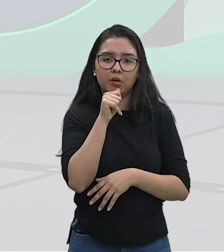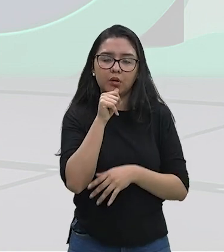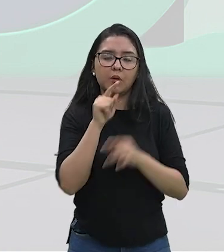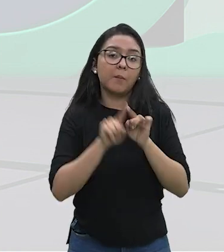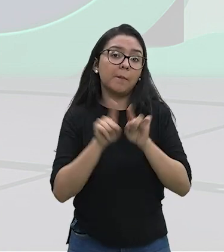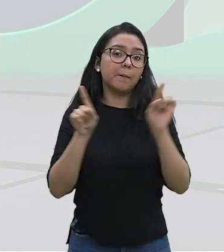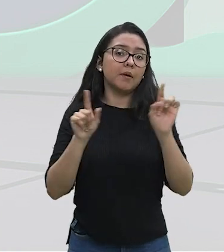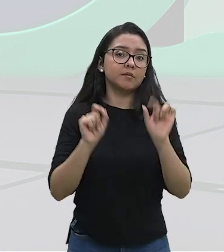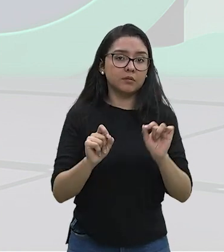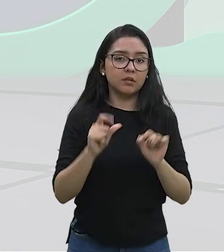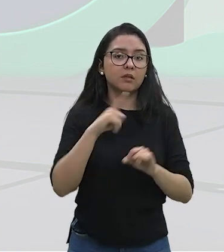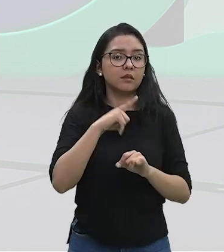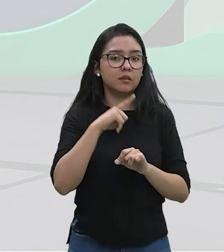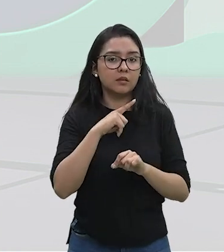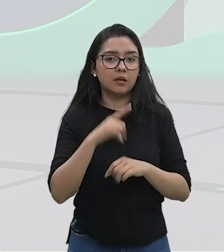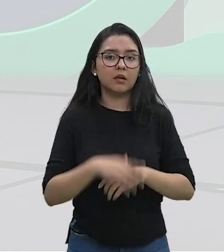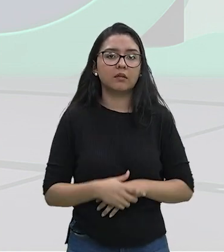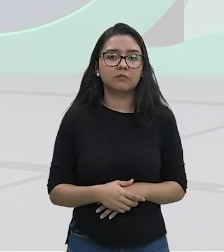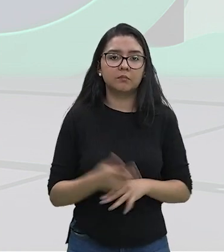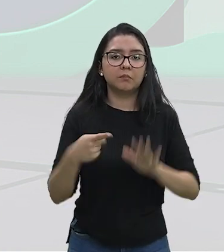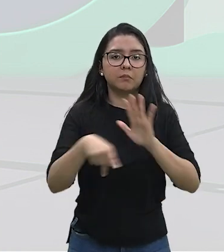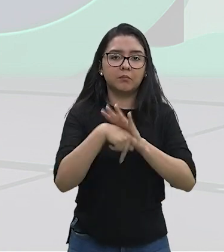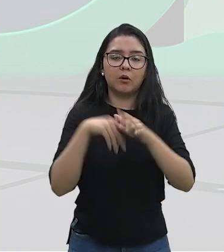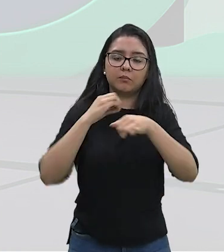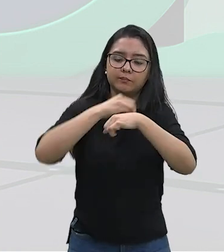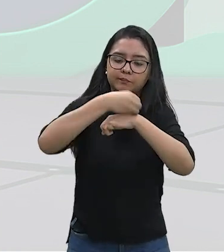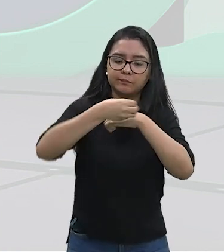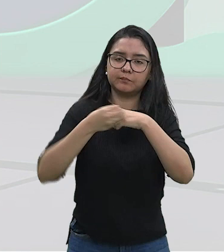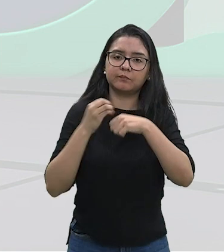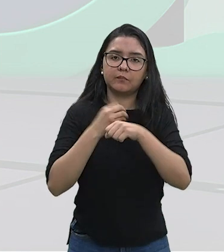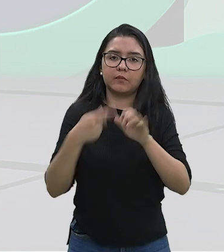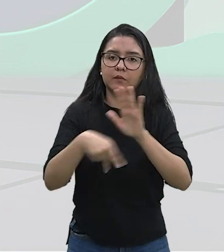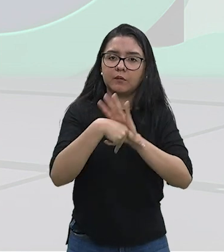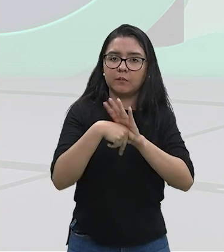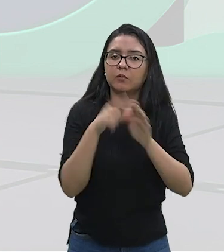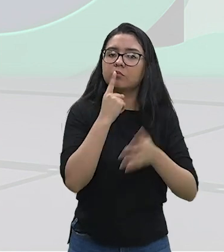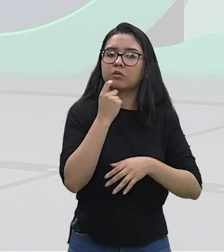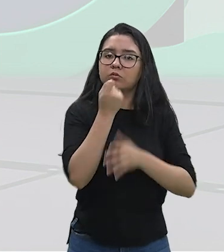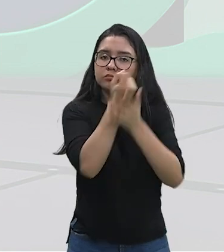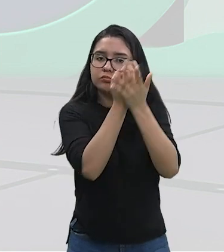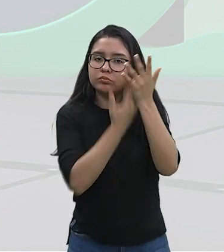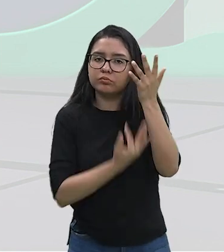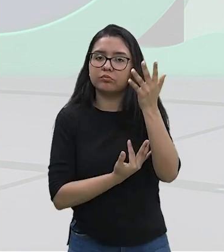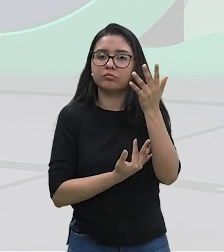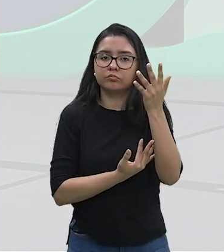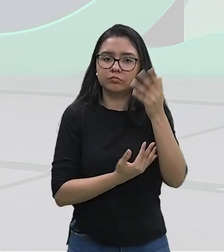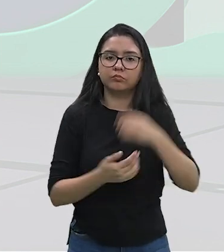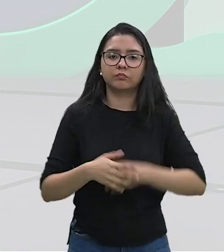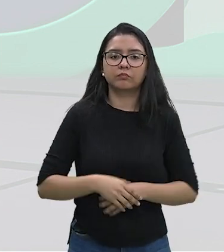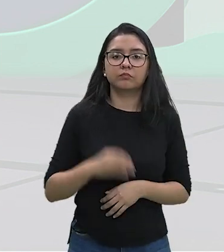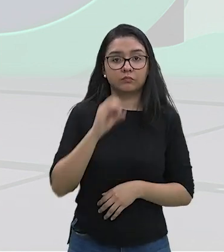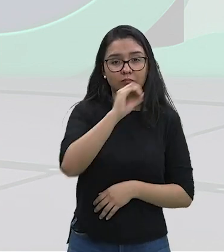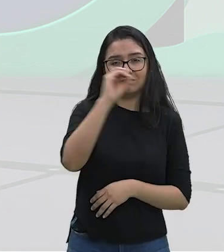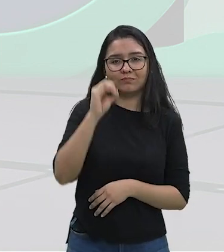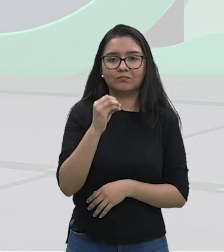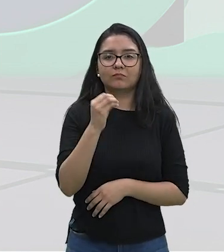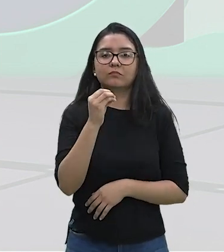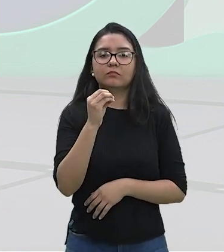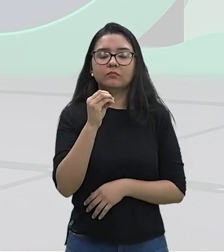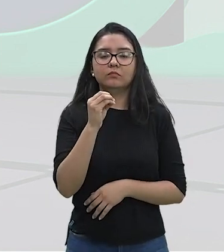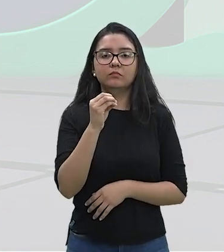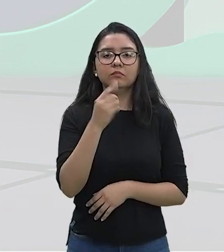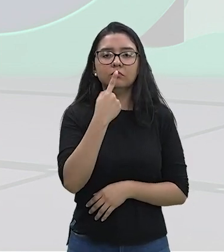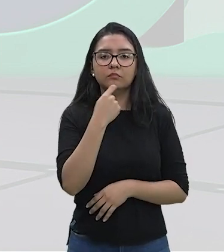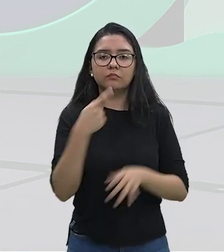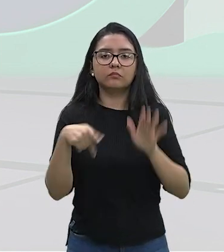ele vai ser composto ali pelo plasma sanguíneo e pelas células que fazem parte do sangue, que são os glóbulos vermelhos, glóbulos brancos e